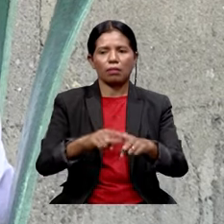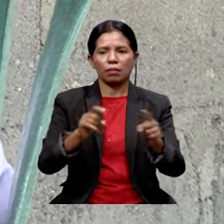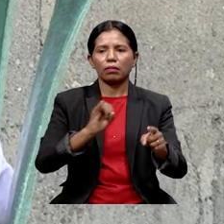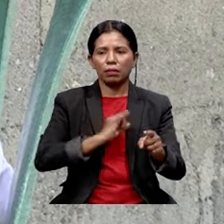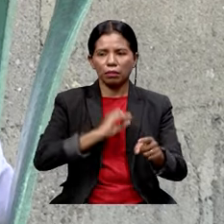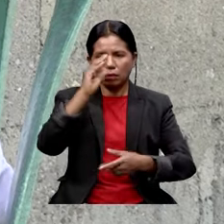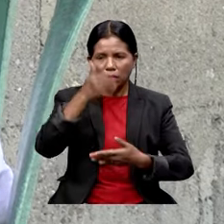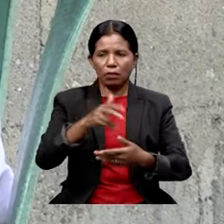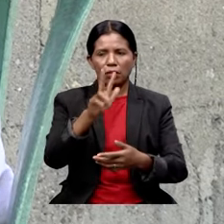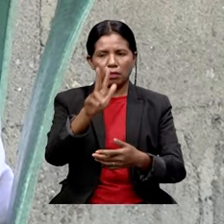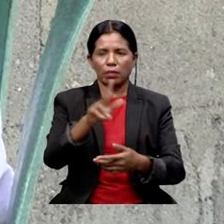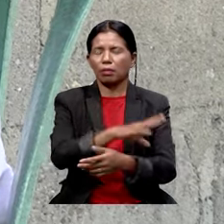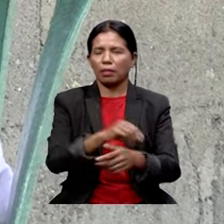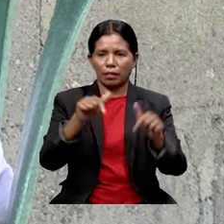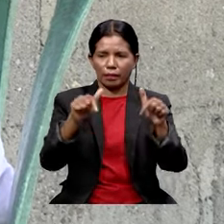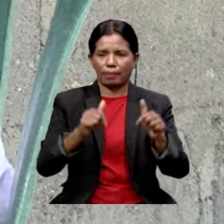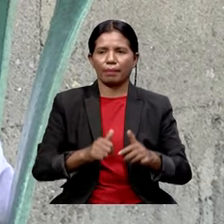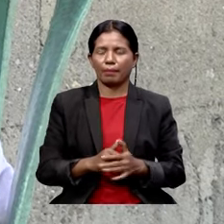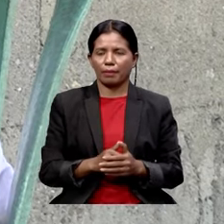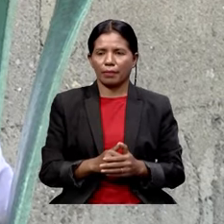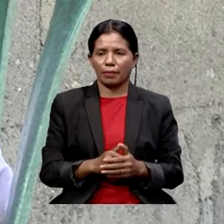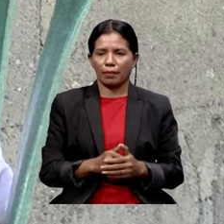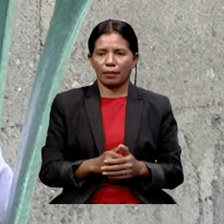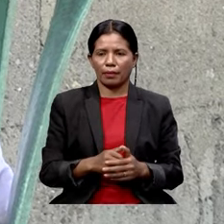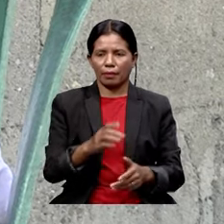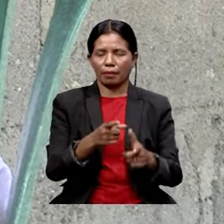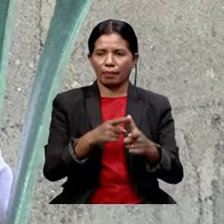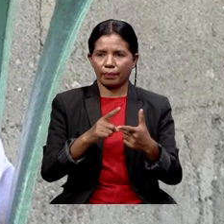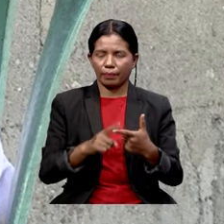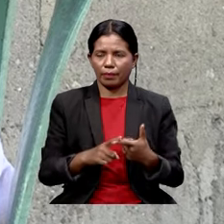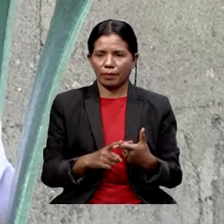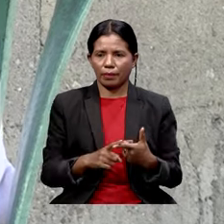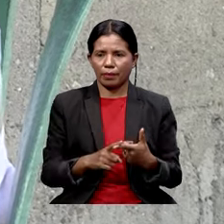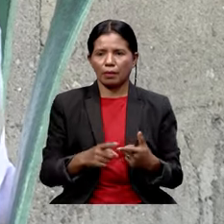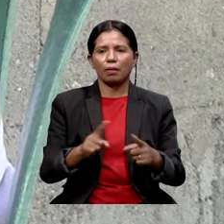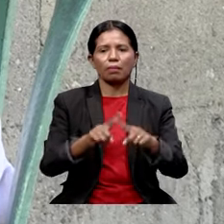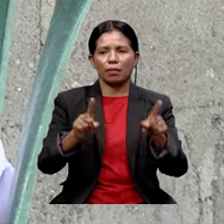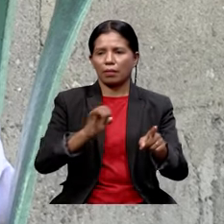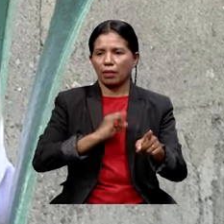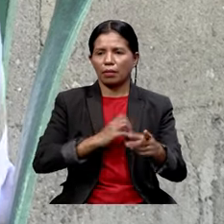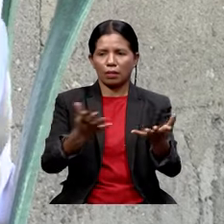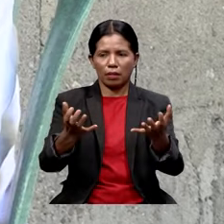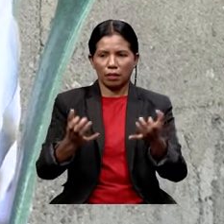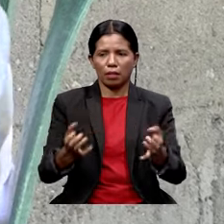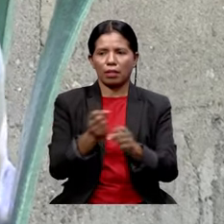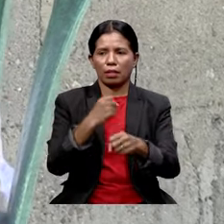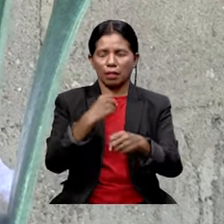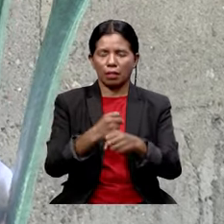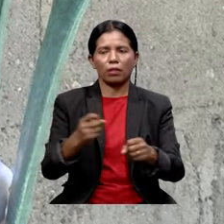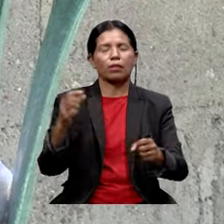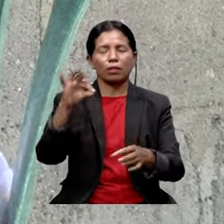dai tena e utue e vite te tena e po Ipa e duka na na fai.